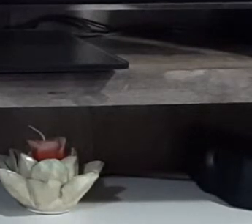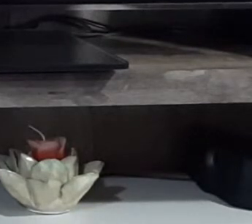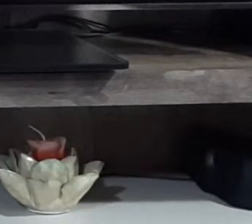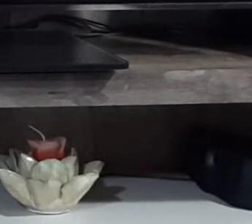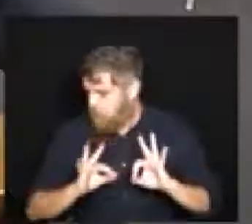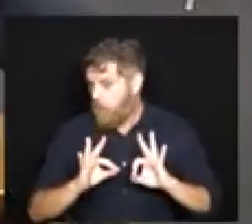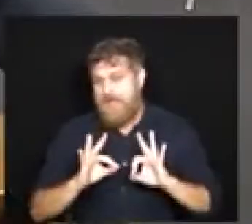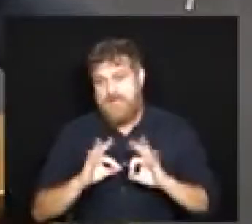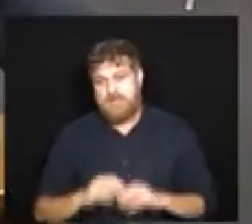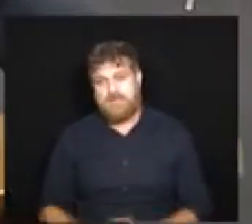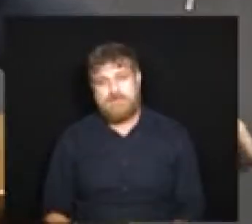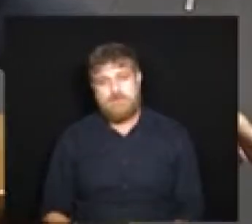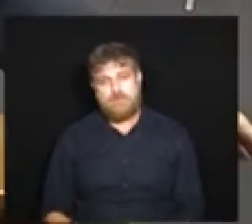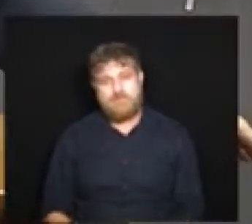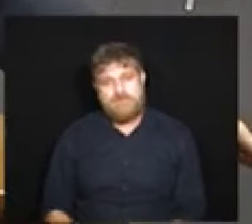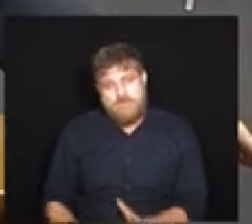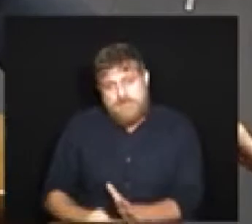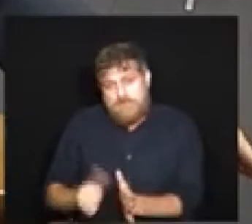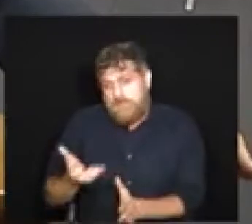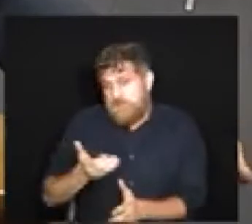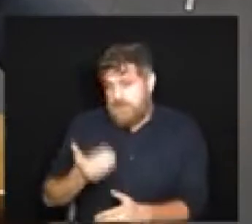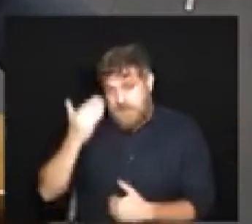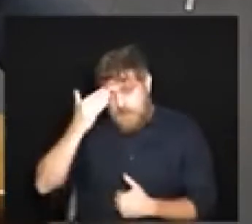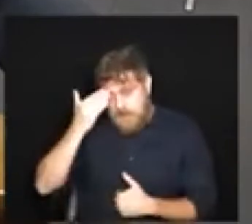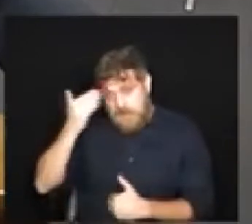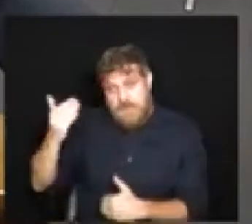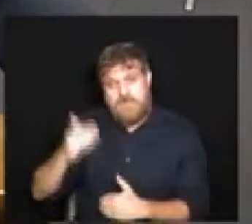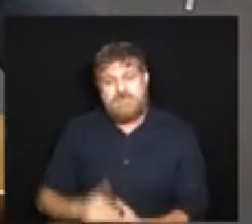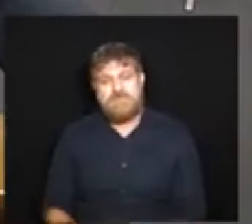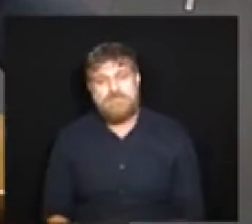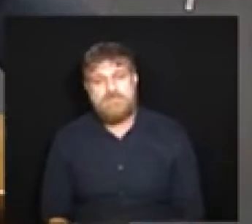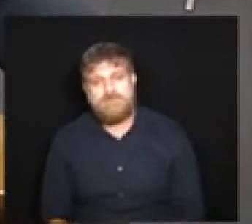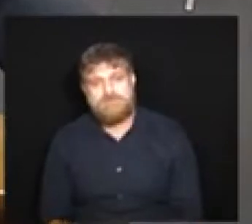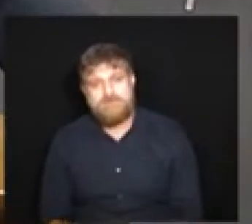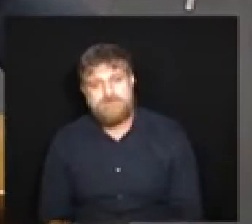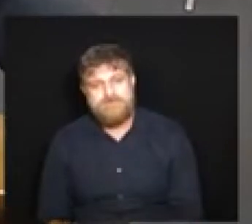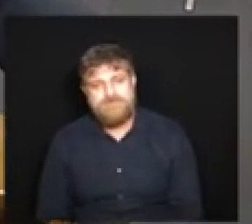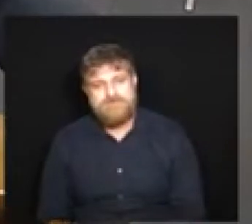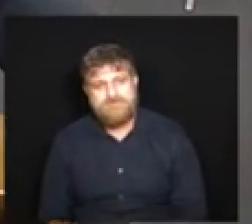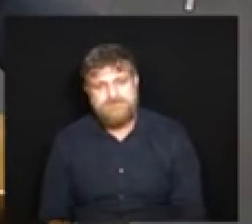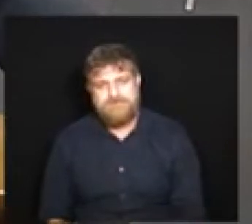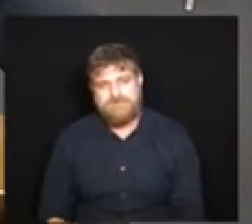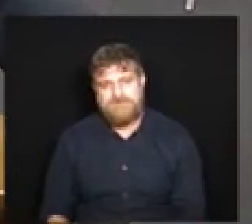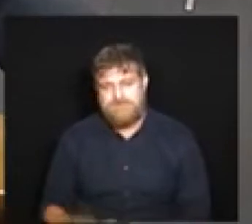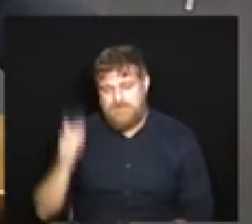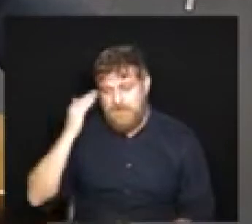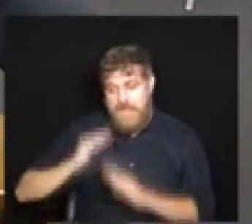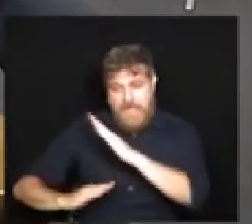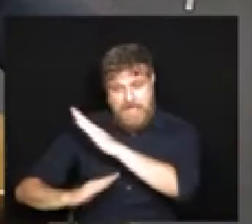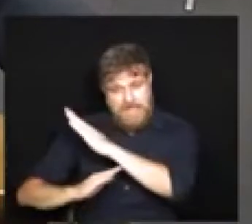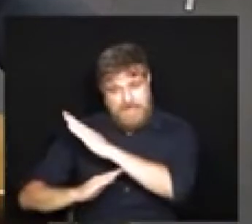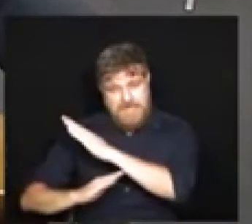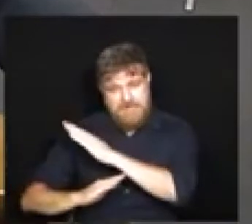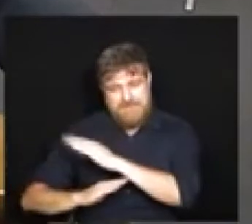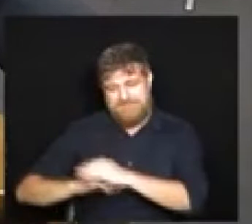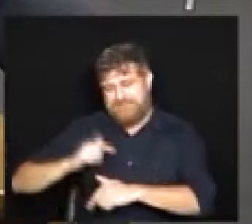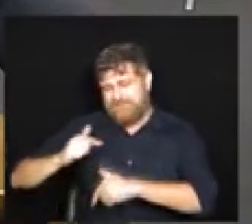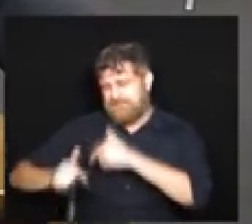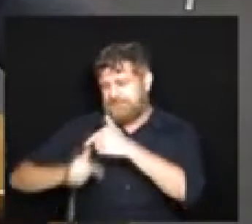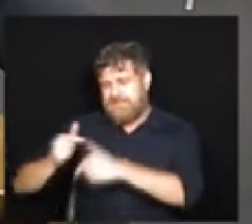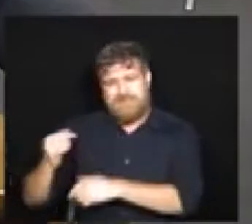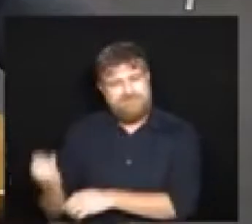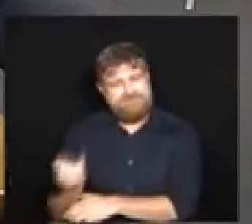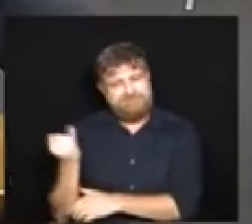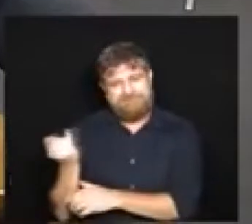Câmara. Então, primeiro agradecer essa compreensão. A Câmara fez coisas importantes,